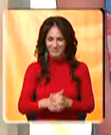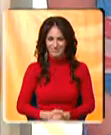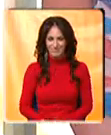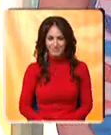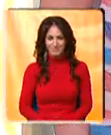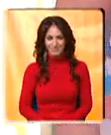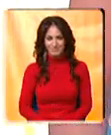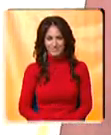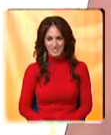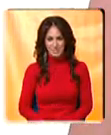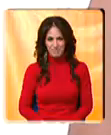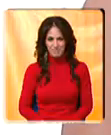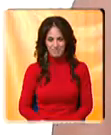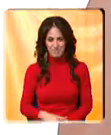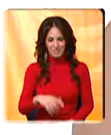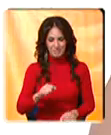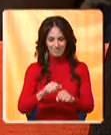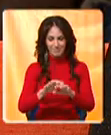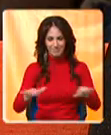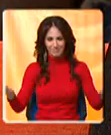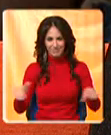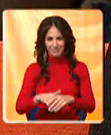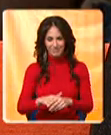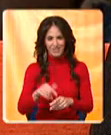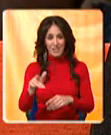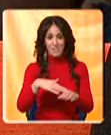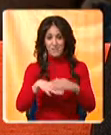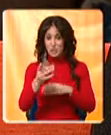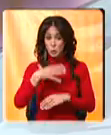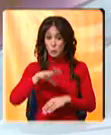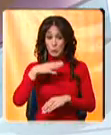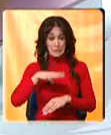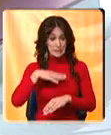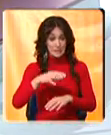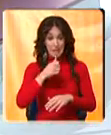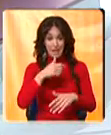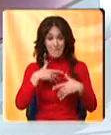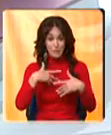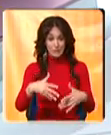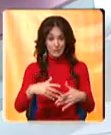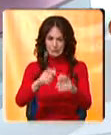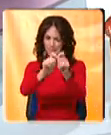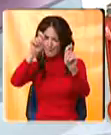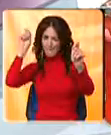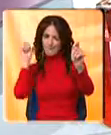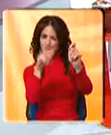E agora é assim. Com este, faz aquilo que quiser. Lança